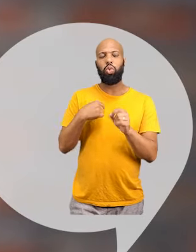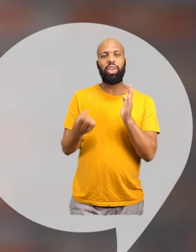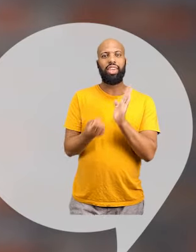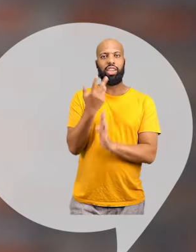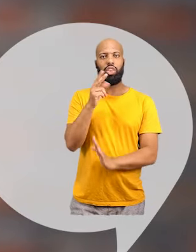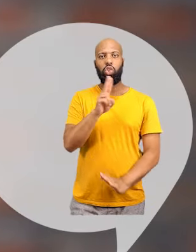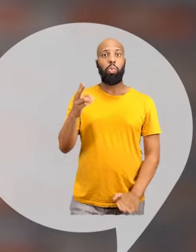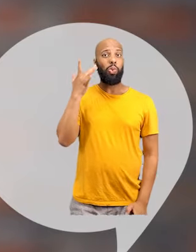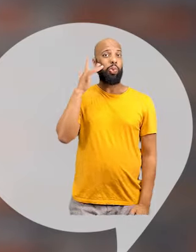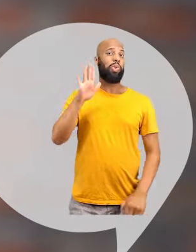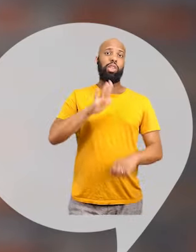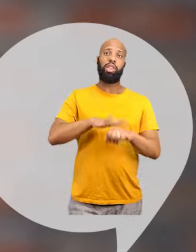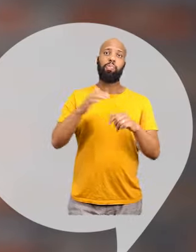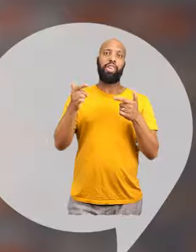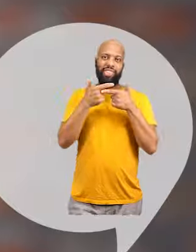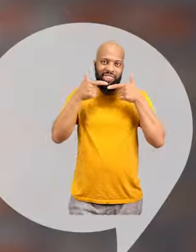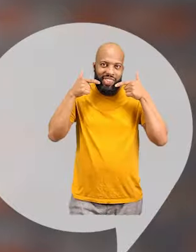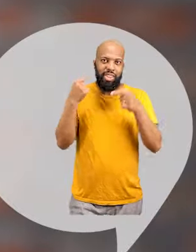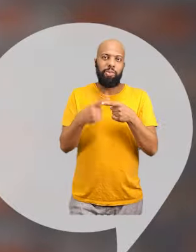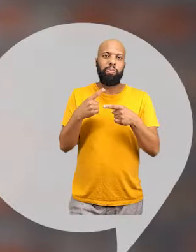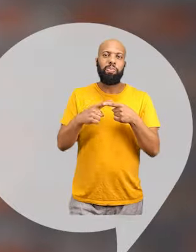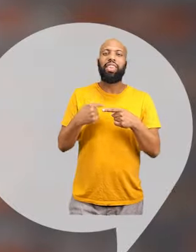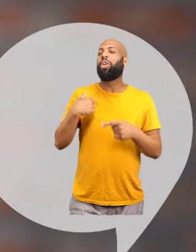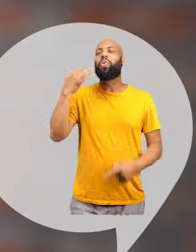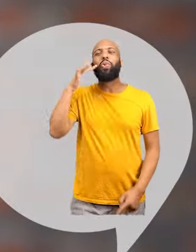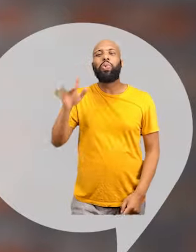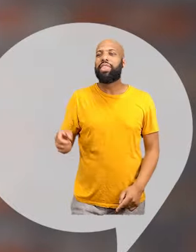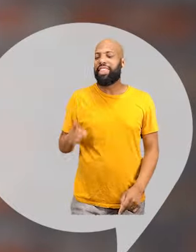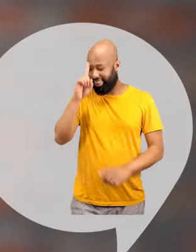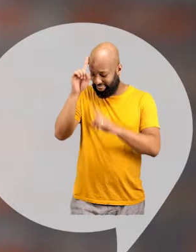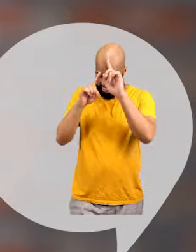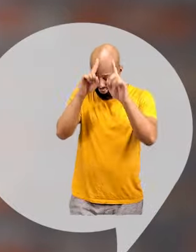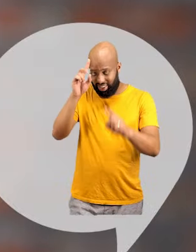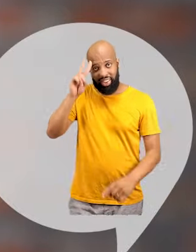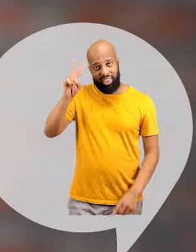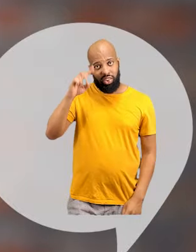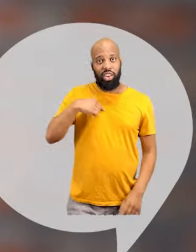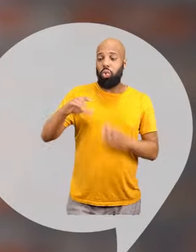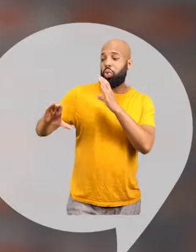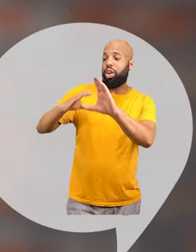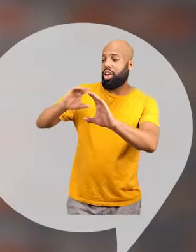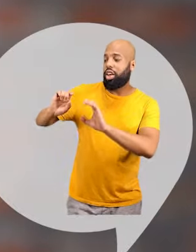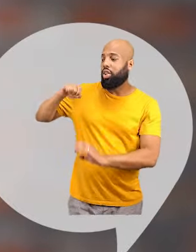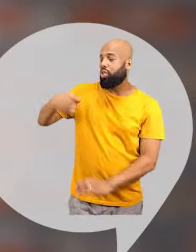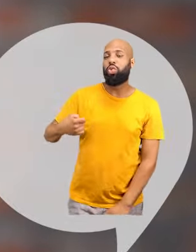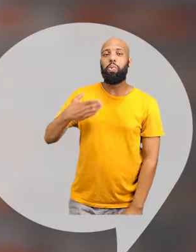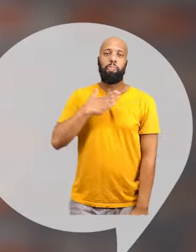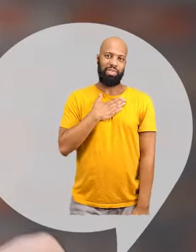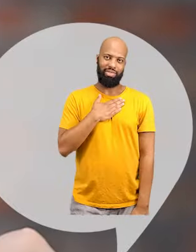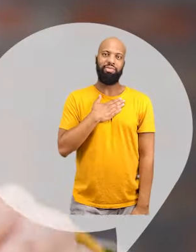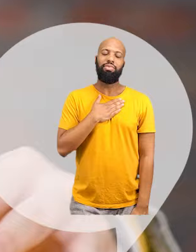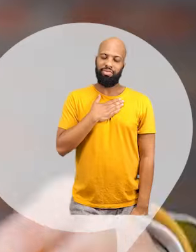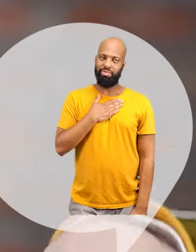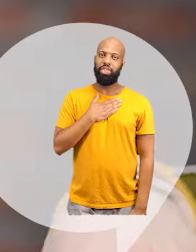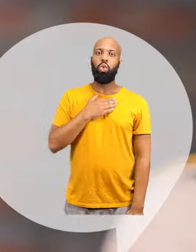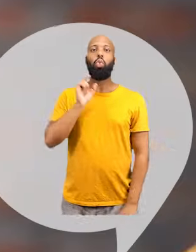sorrir porque era o que eu tava vendo na época de novo eu não sei inventar histórias eu canto sobre o que eu faço eu faço